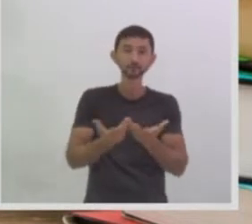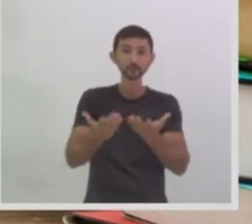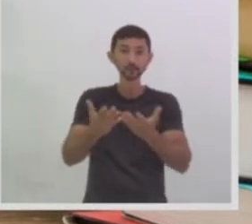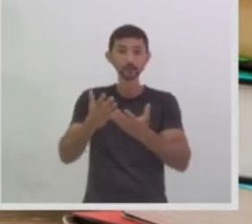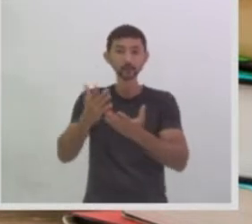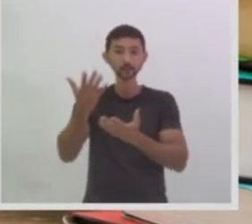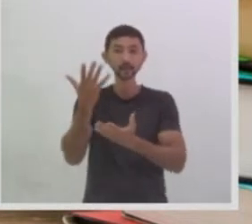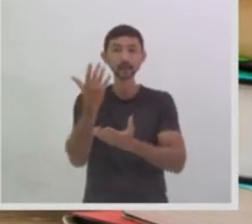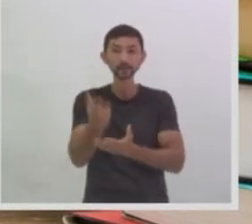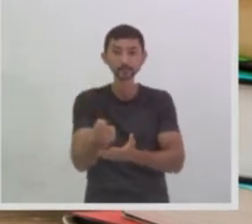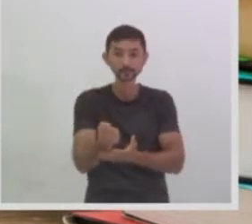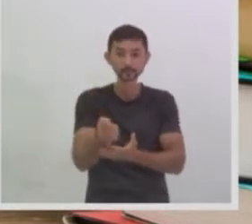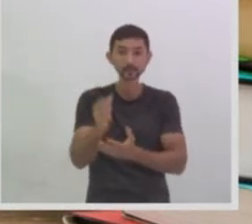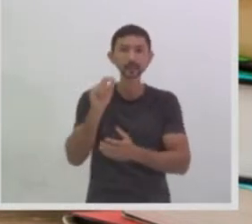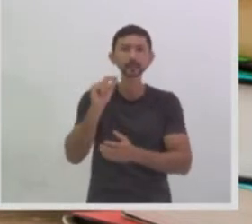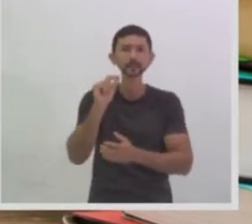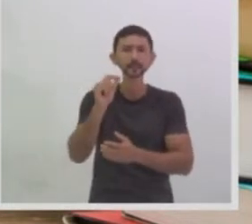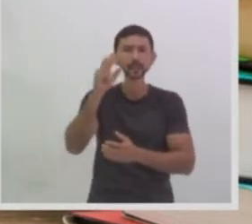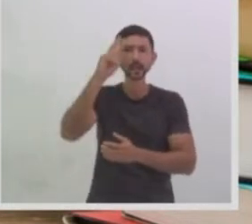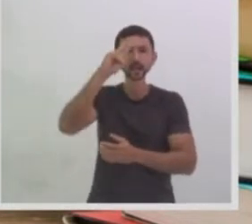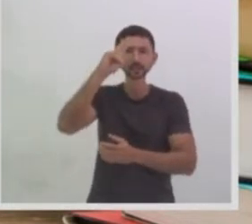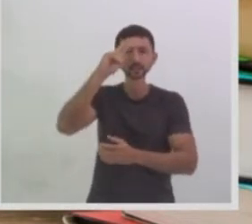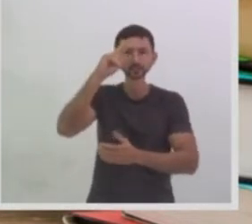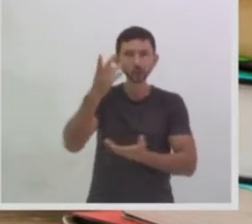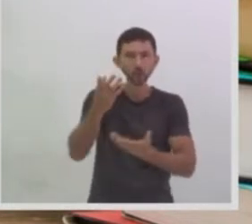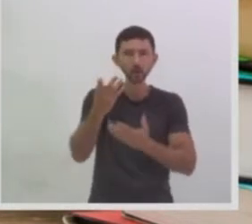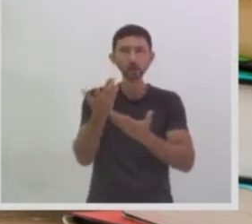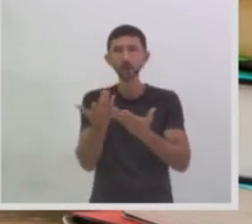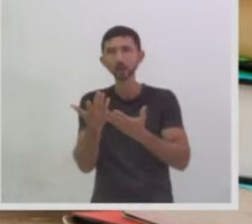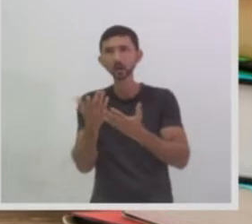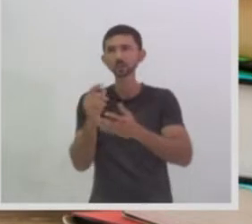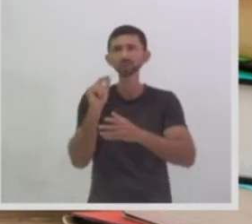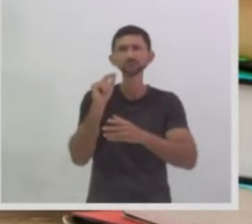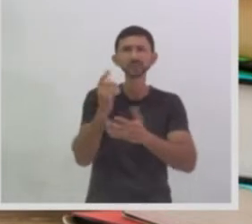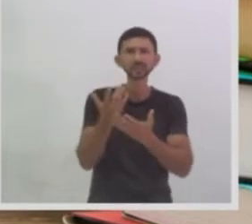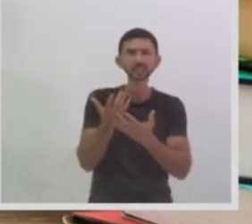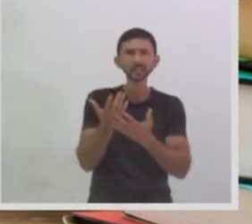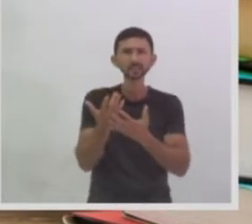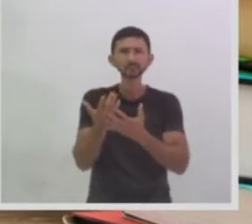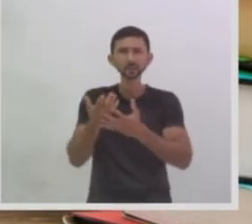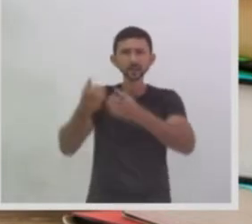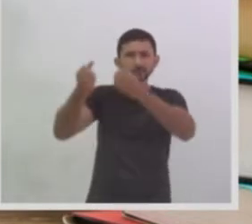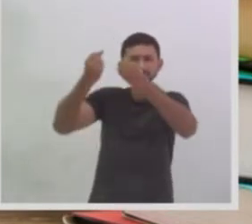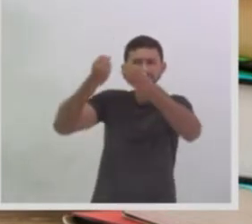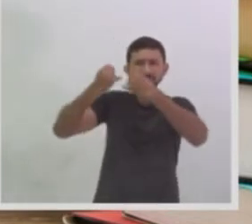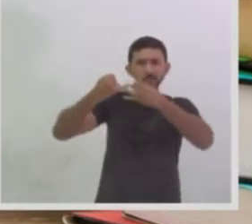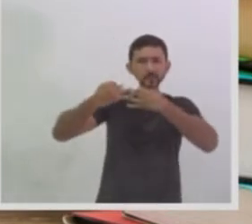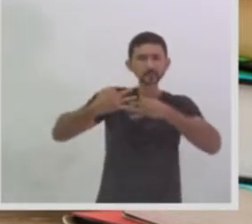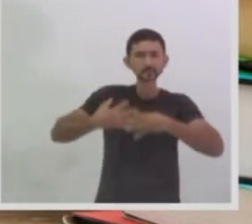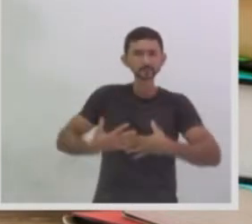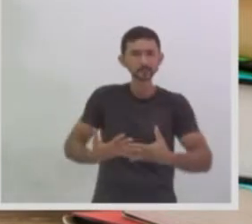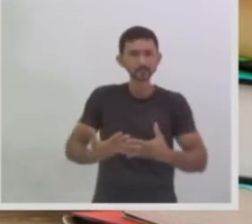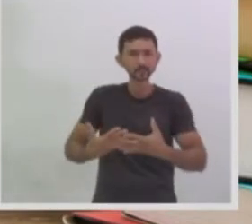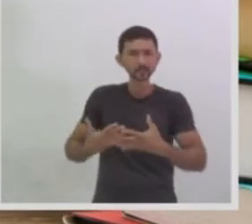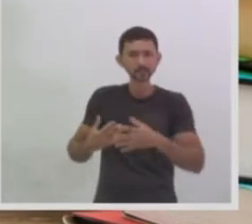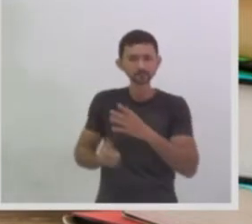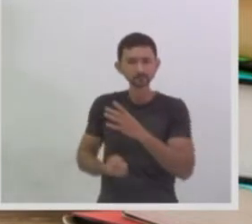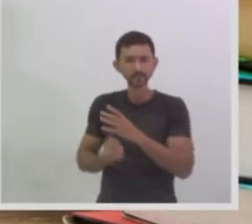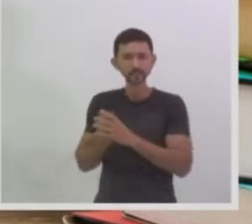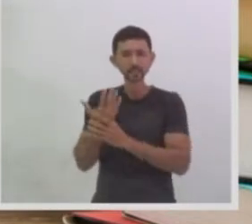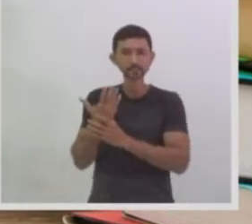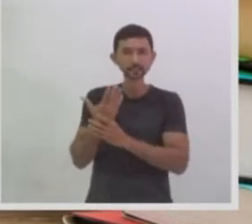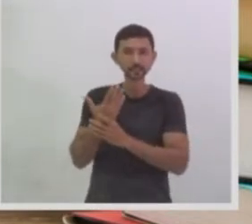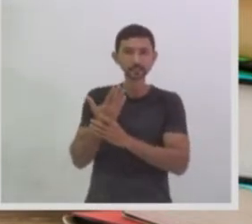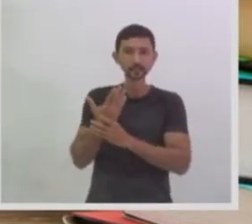aceitas é que a história é uma ciência que busca fornecer explicações sobre as origens das